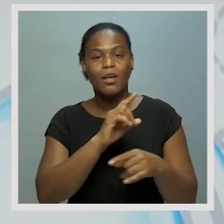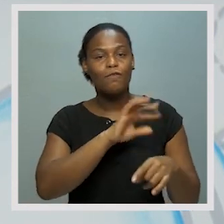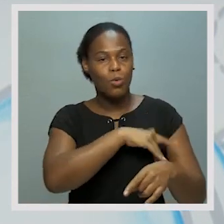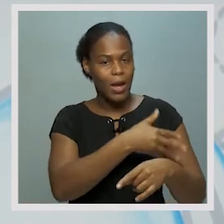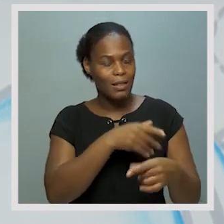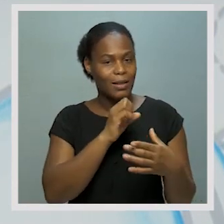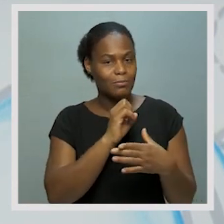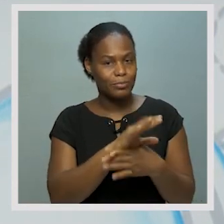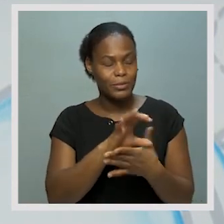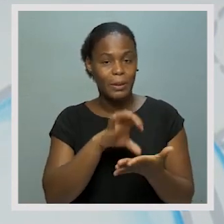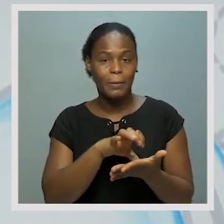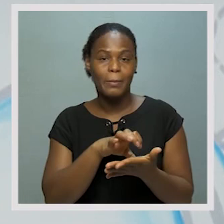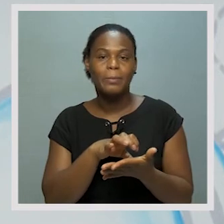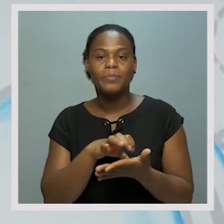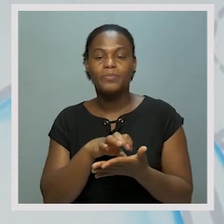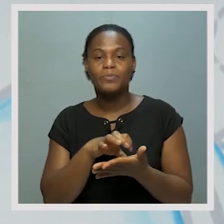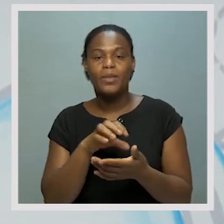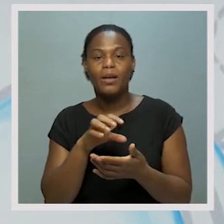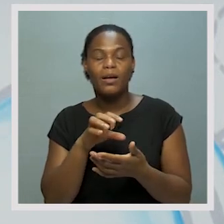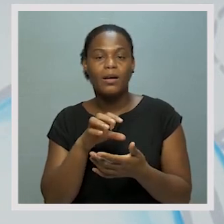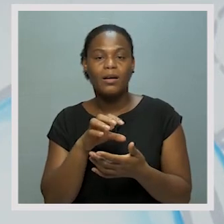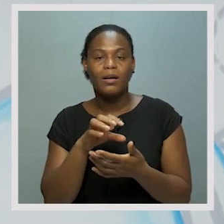poética centra-se na mensagem,